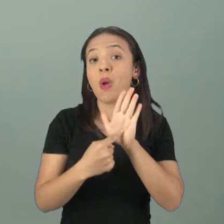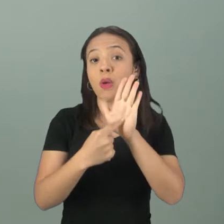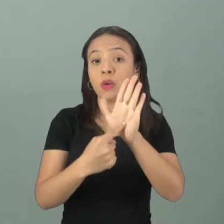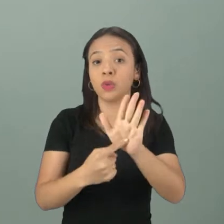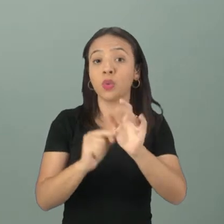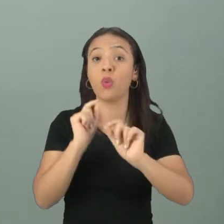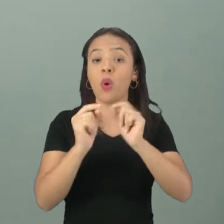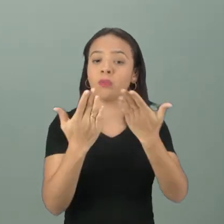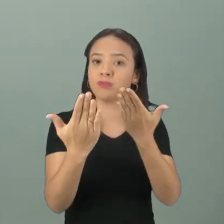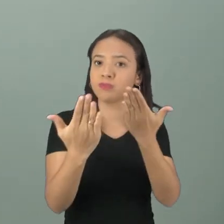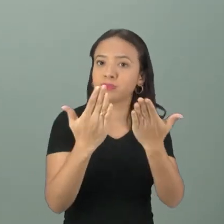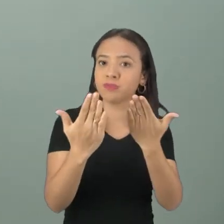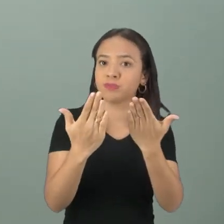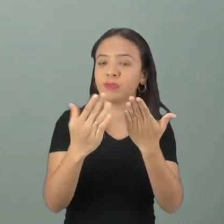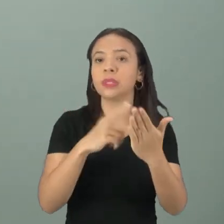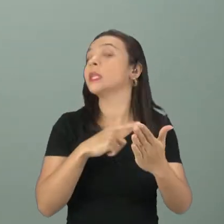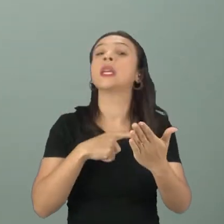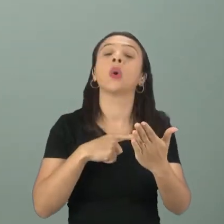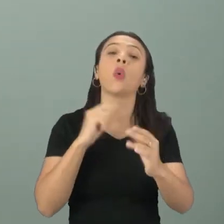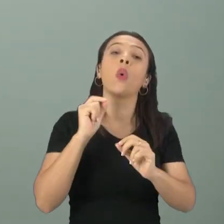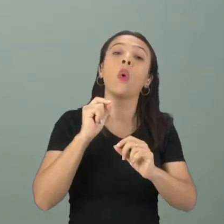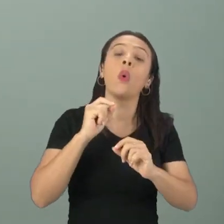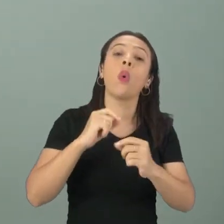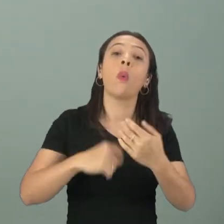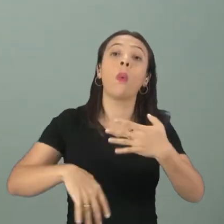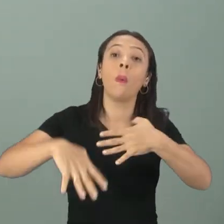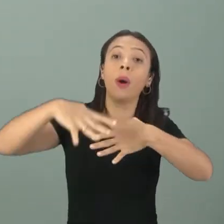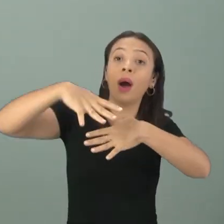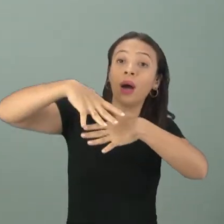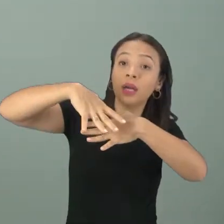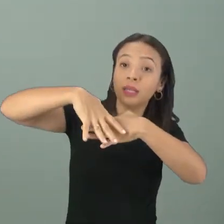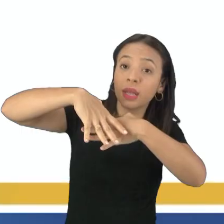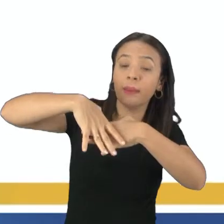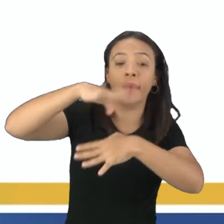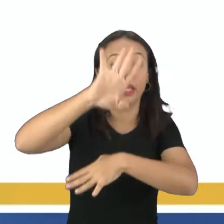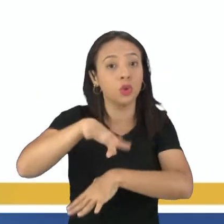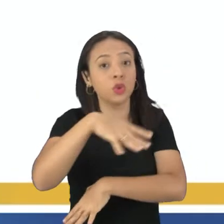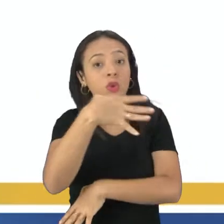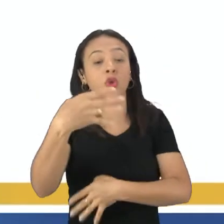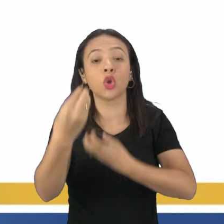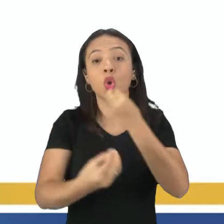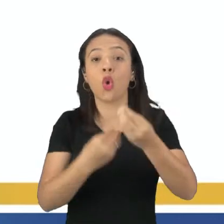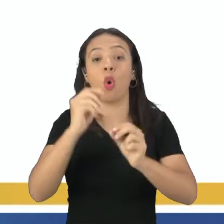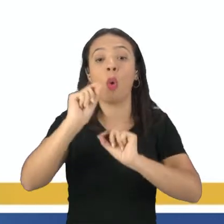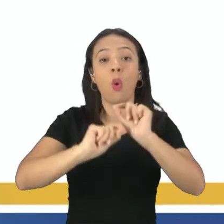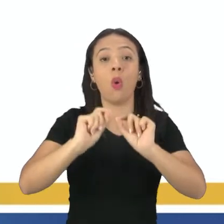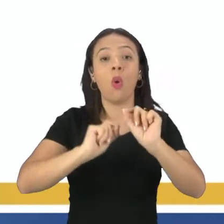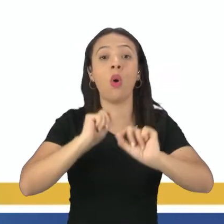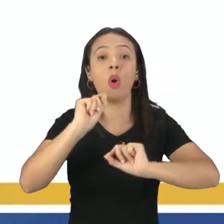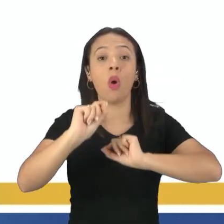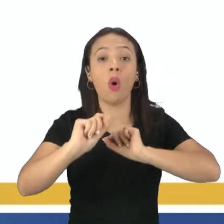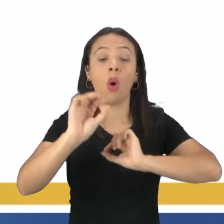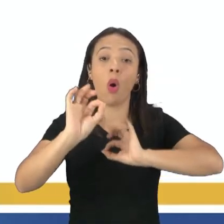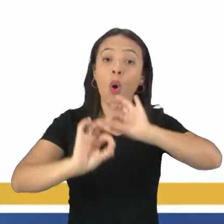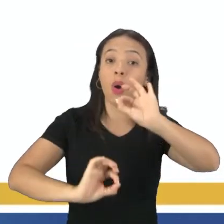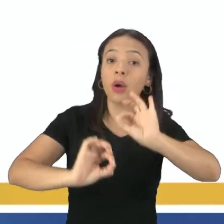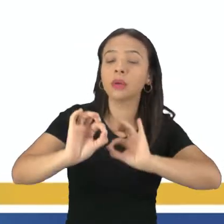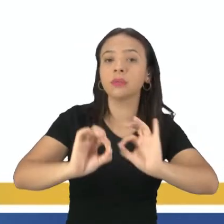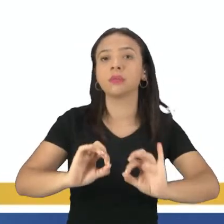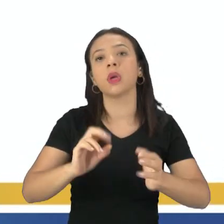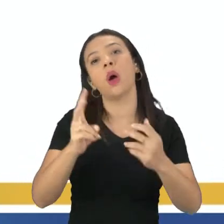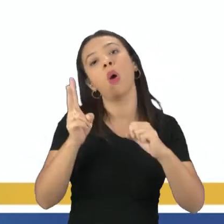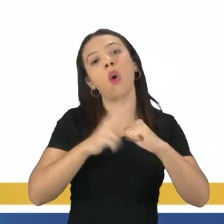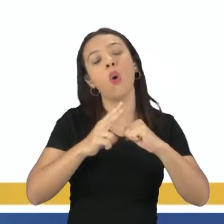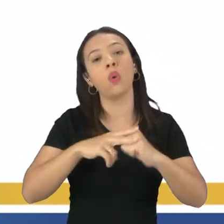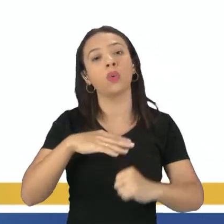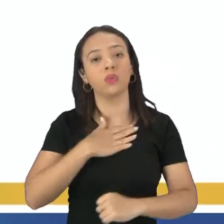uma comparação, um quadro comparando a forma como conjugamos o verbo gostar no presente simples em